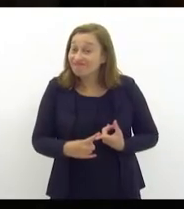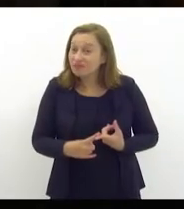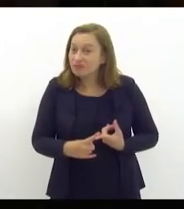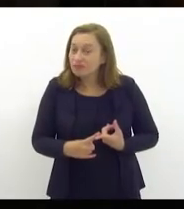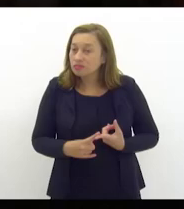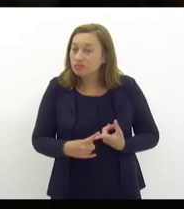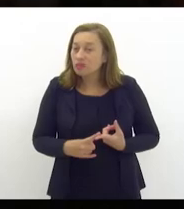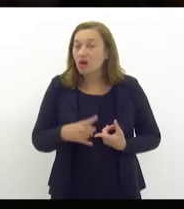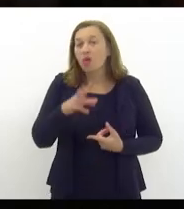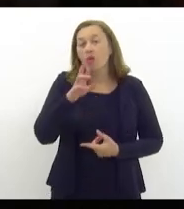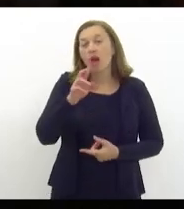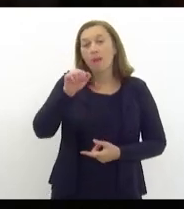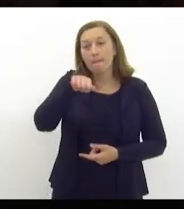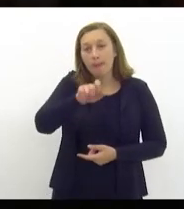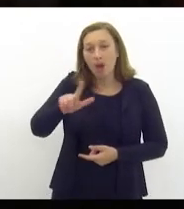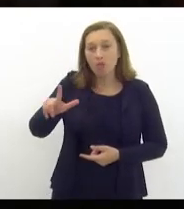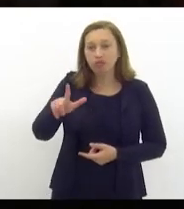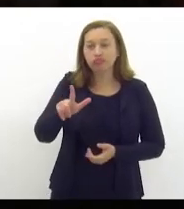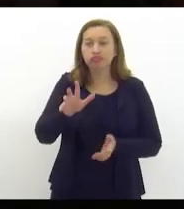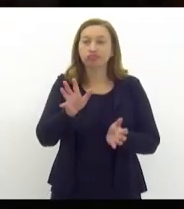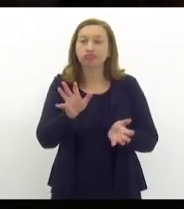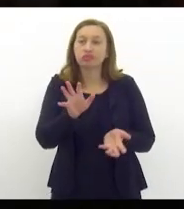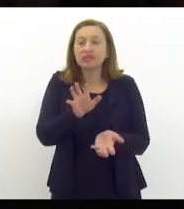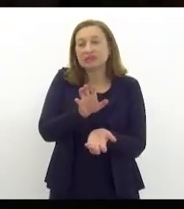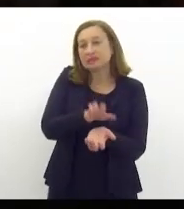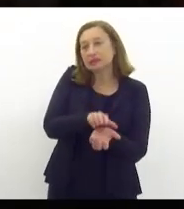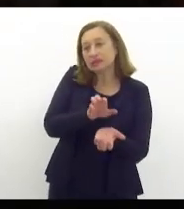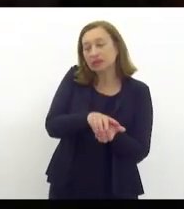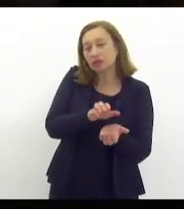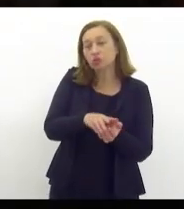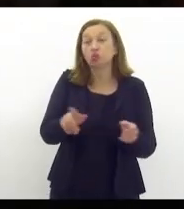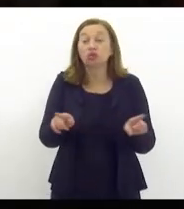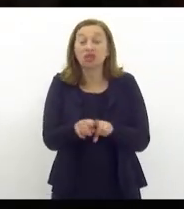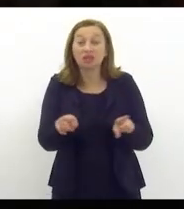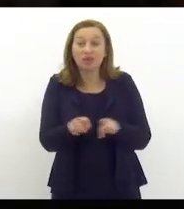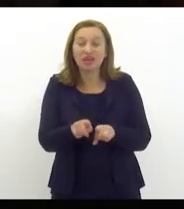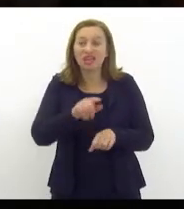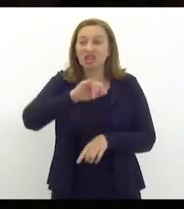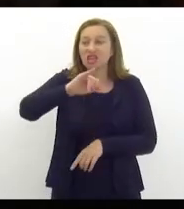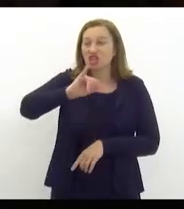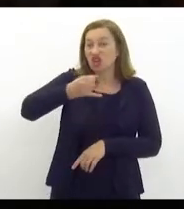tanto o ramal de Santa Cruz quanto o ramal de Japeri